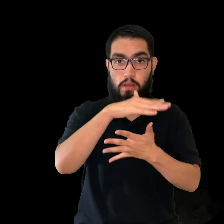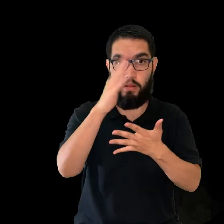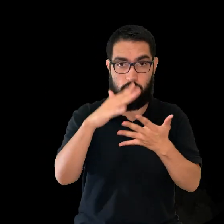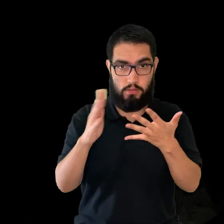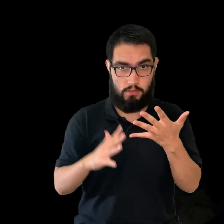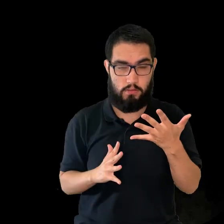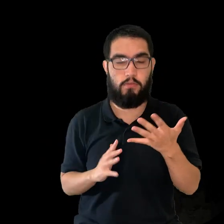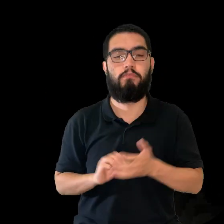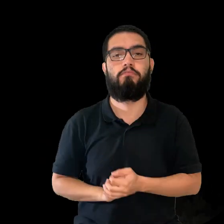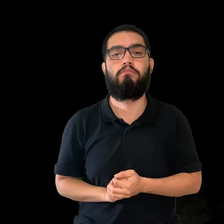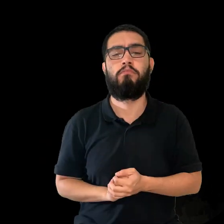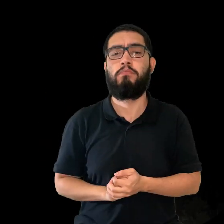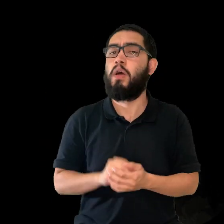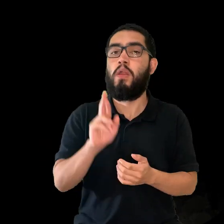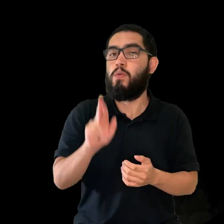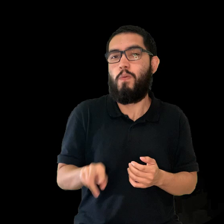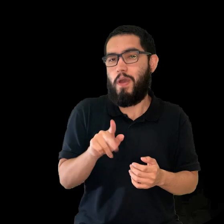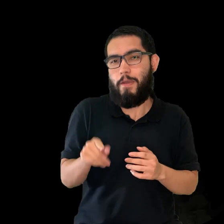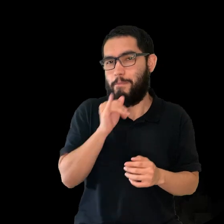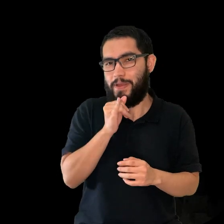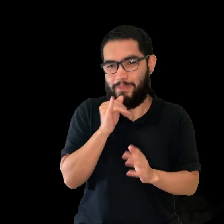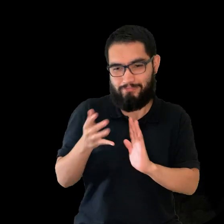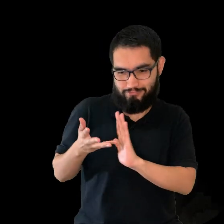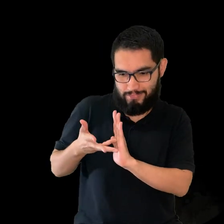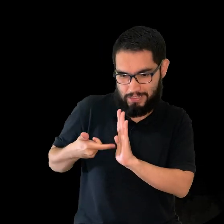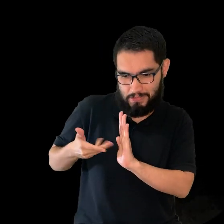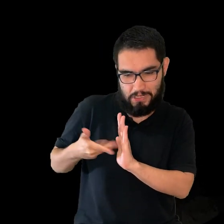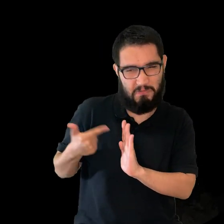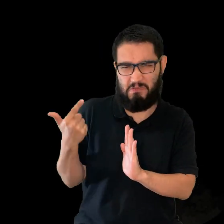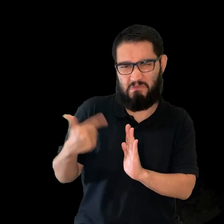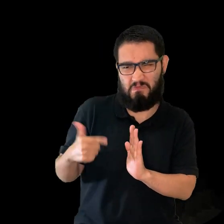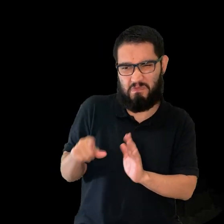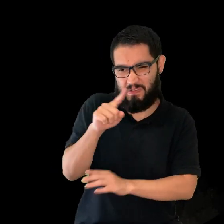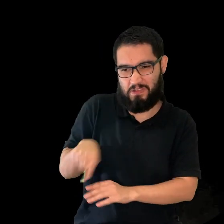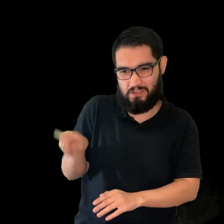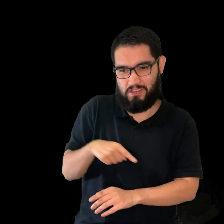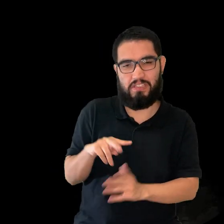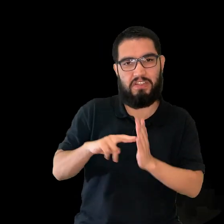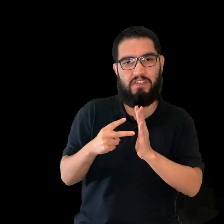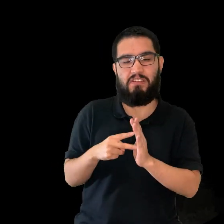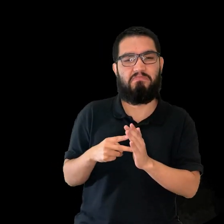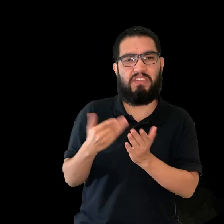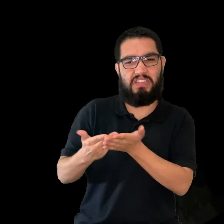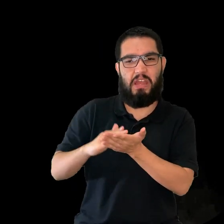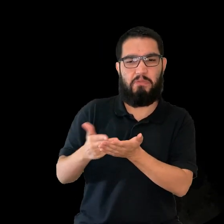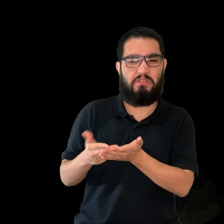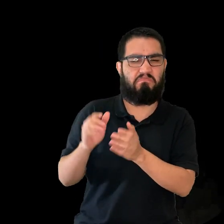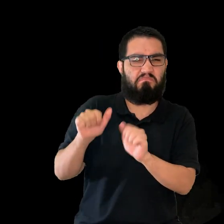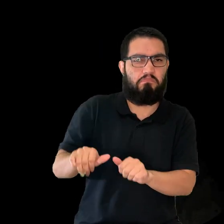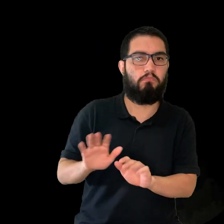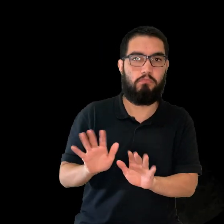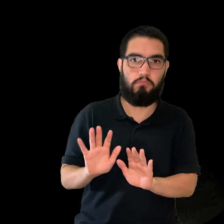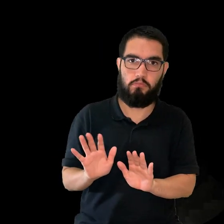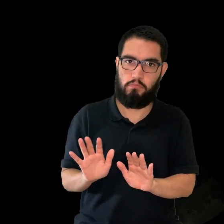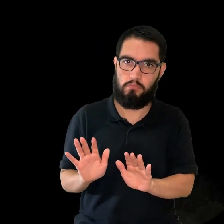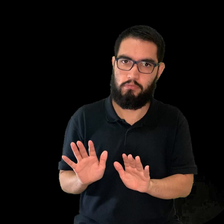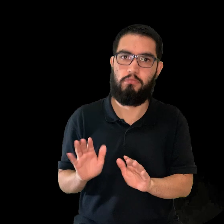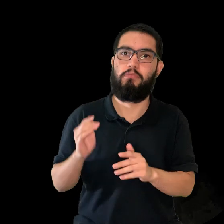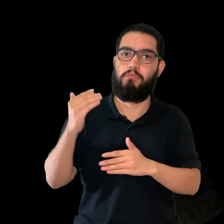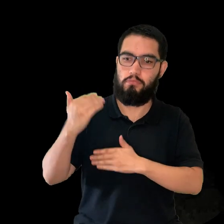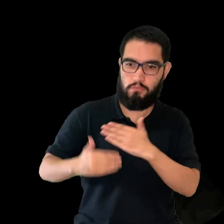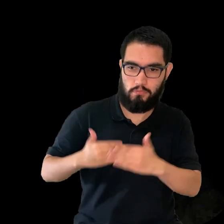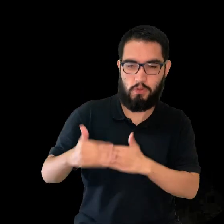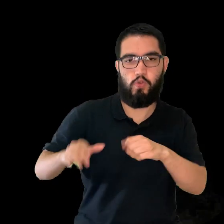sinais. Então, não é porque não existe mais o ProLibras que o intérprete ele não vai ser reconhecido de alguma forma. Ele precisa buscar